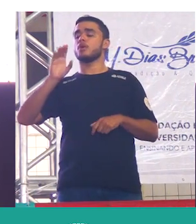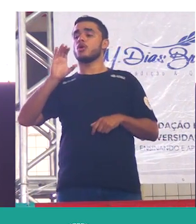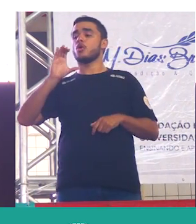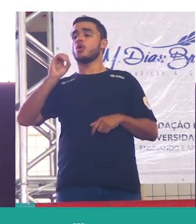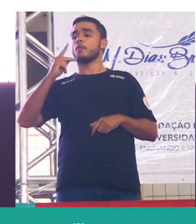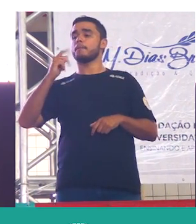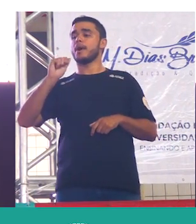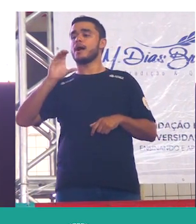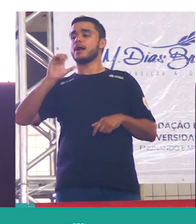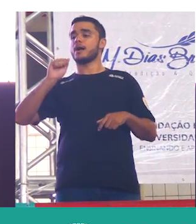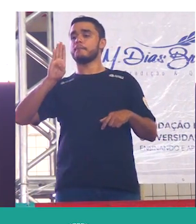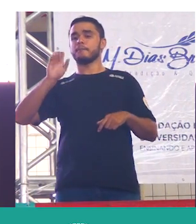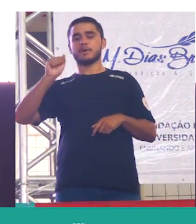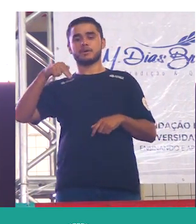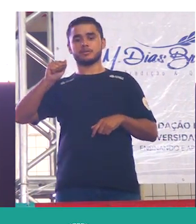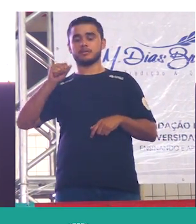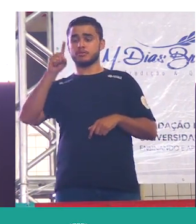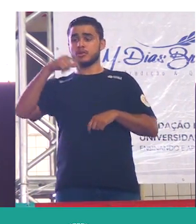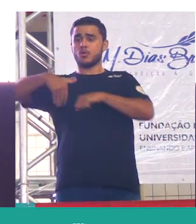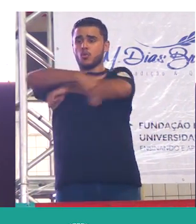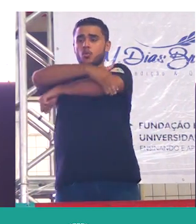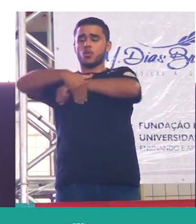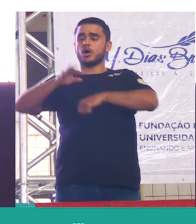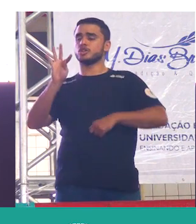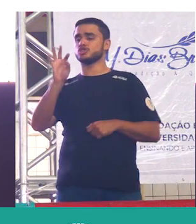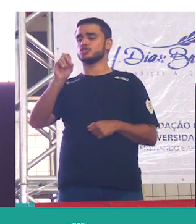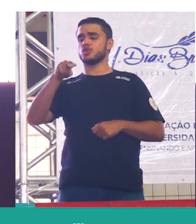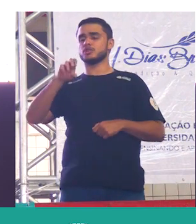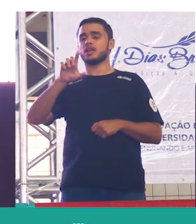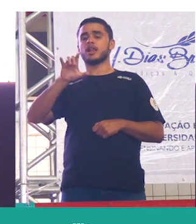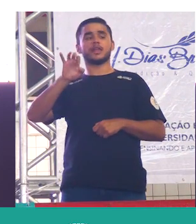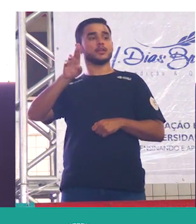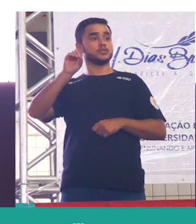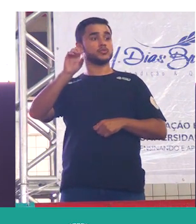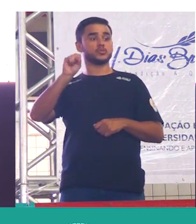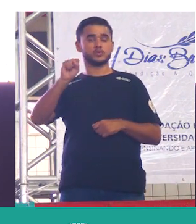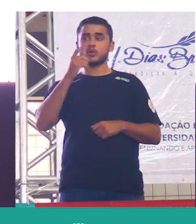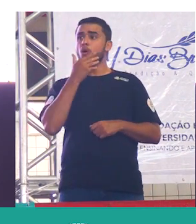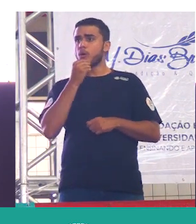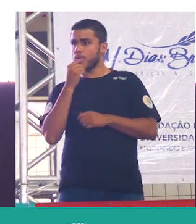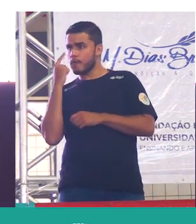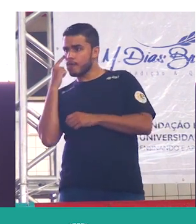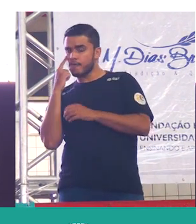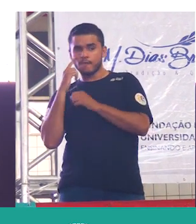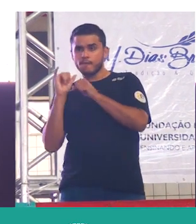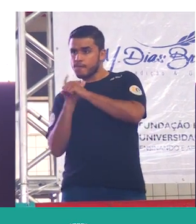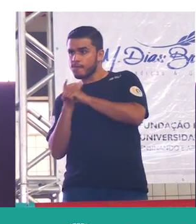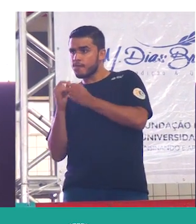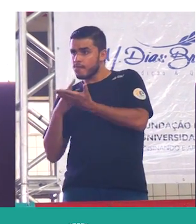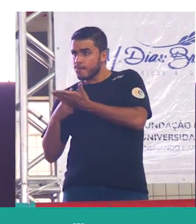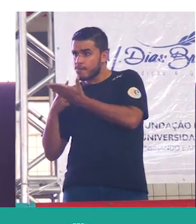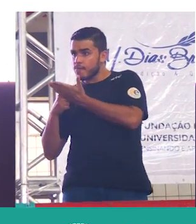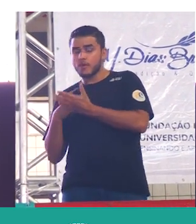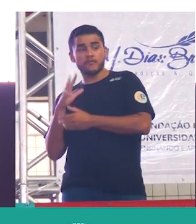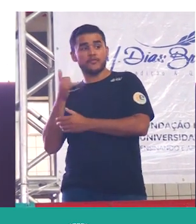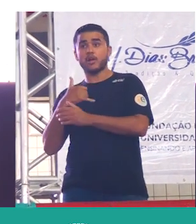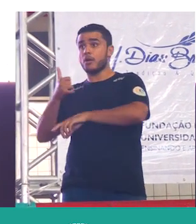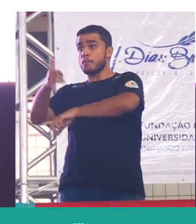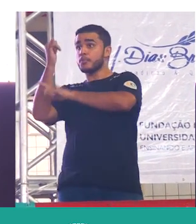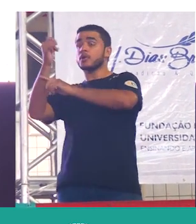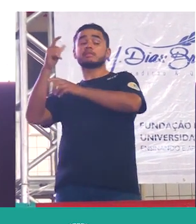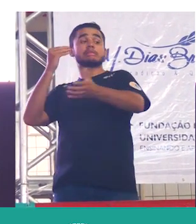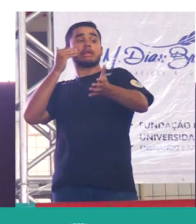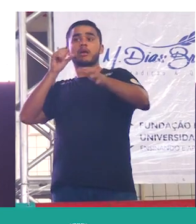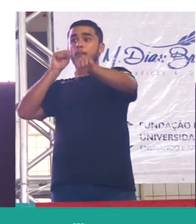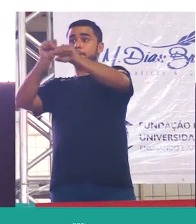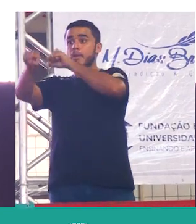chamada Toneleiros. Lá aconteceu um atentado contra Carlos Lacerda. E